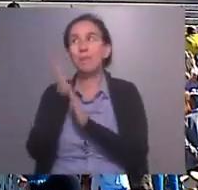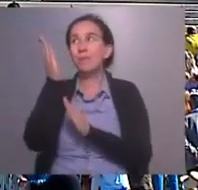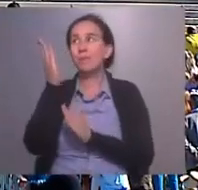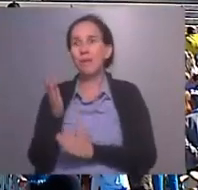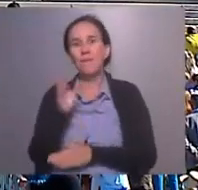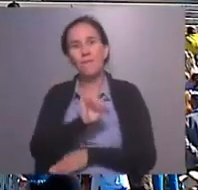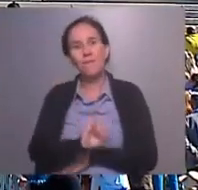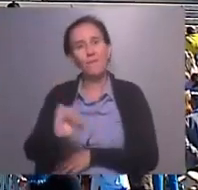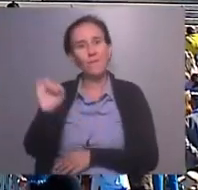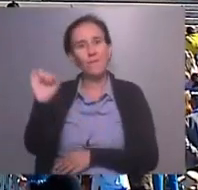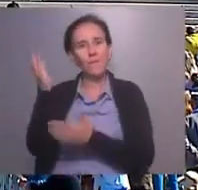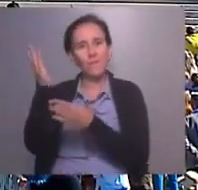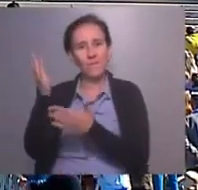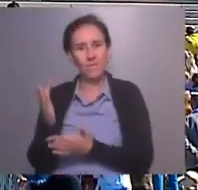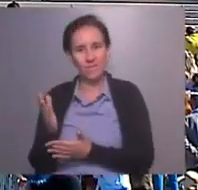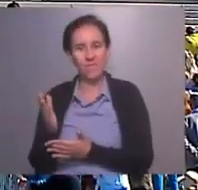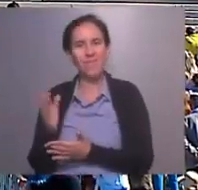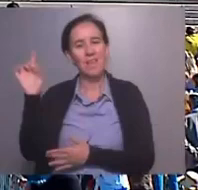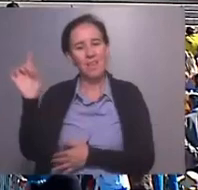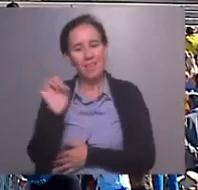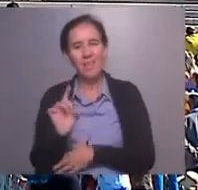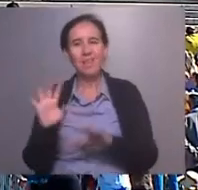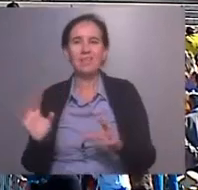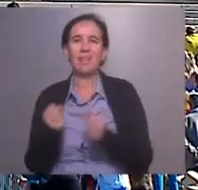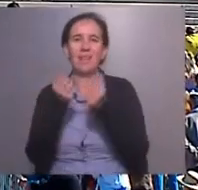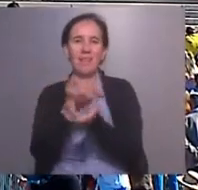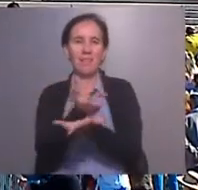Deus. Ele próprio vem salvar-nos.